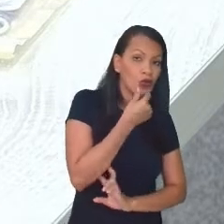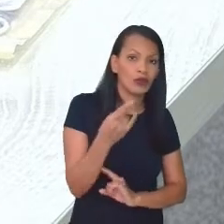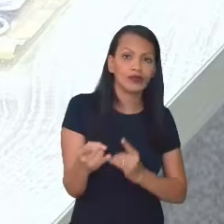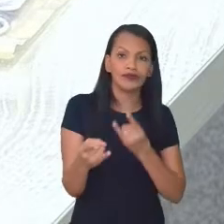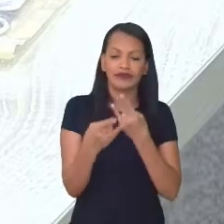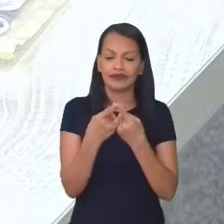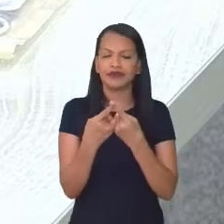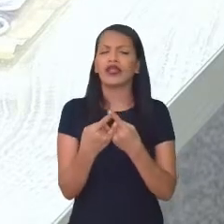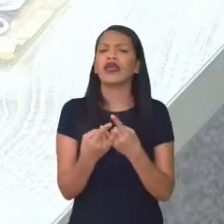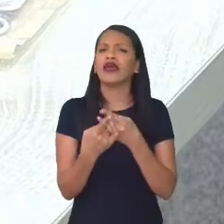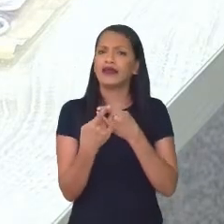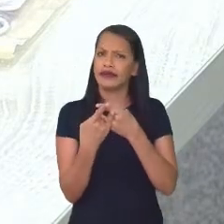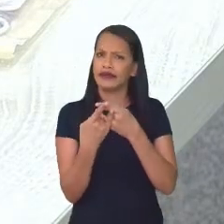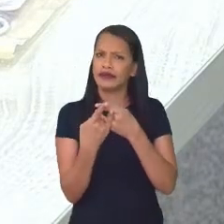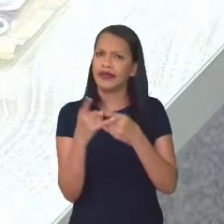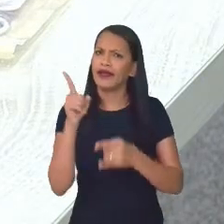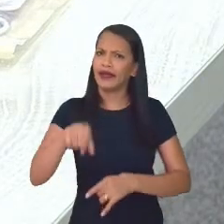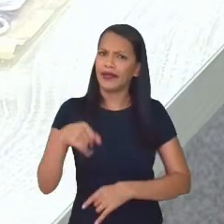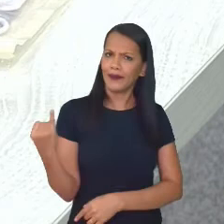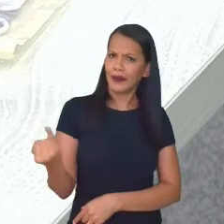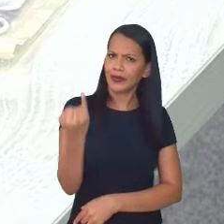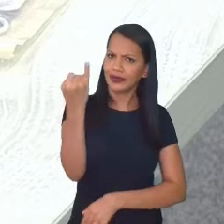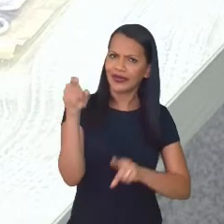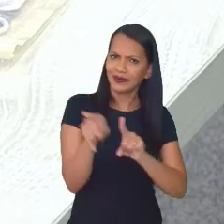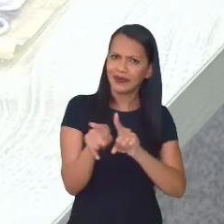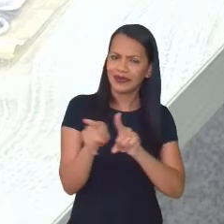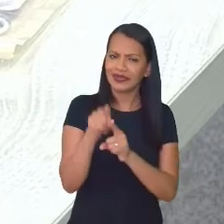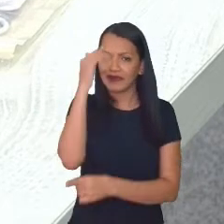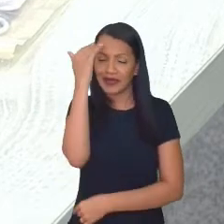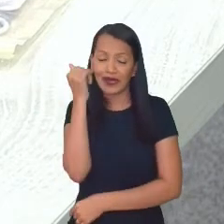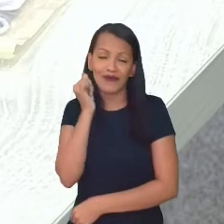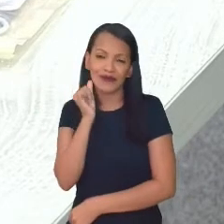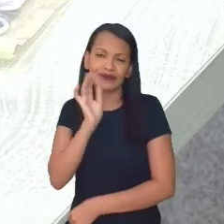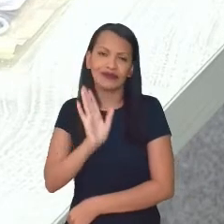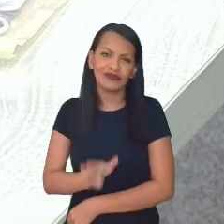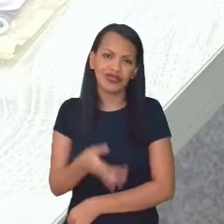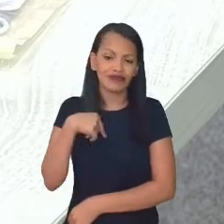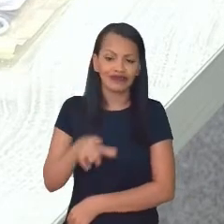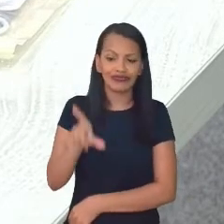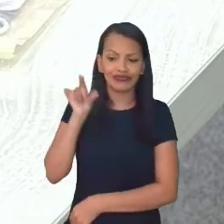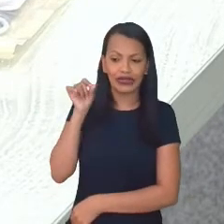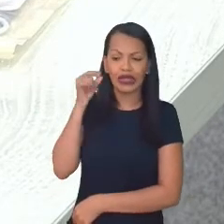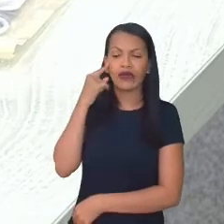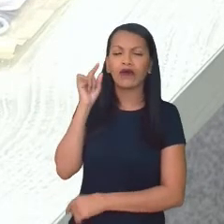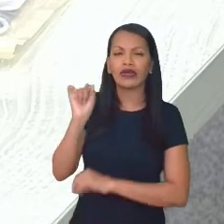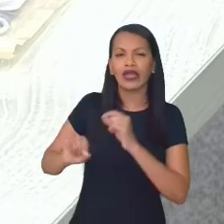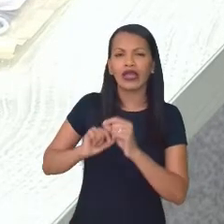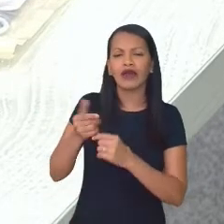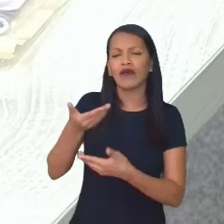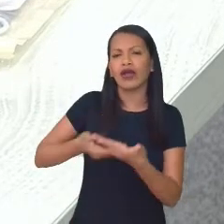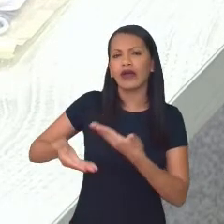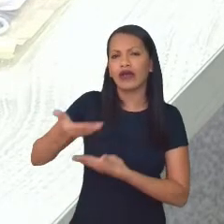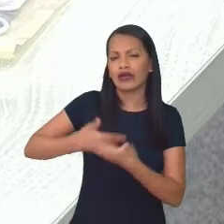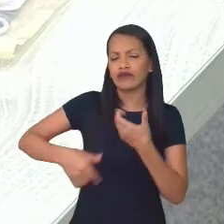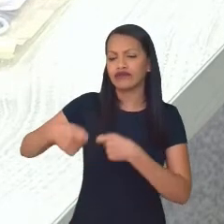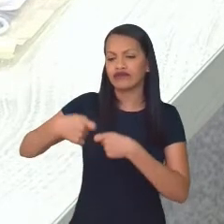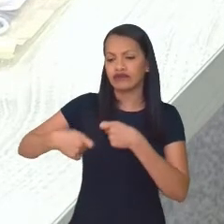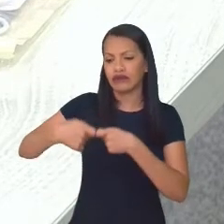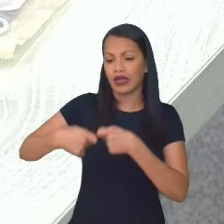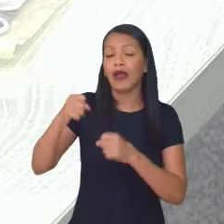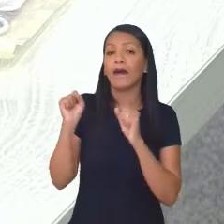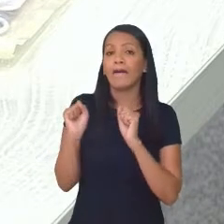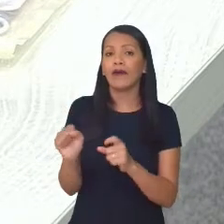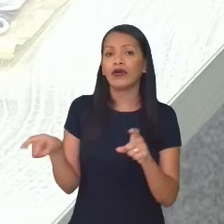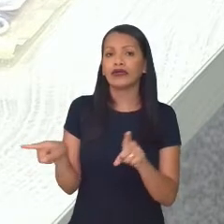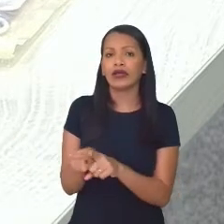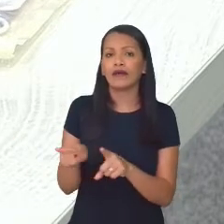É importante também a mulher saber que ela pode também, né, se ela já optou por um relacionamento sexual, ela também pode